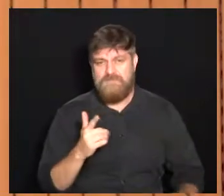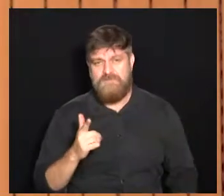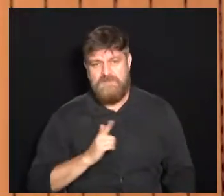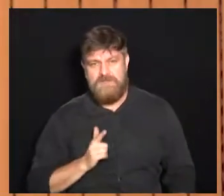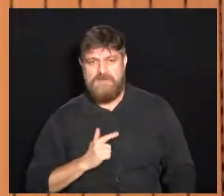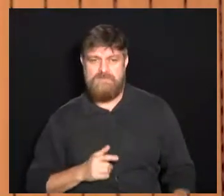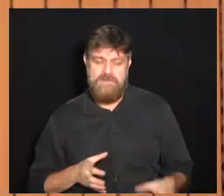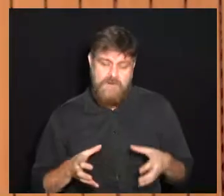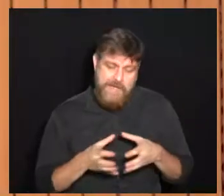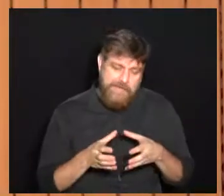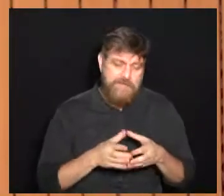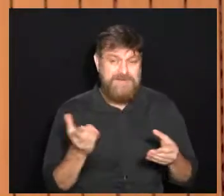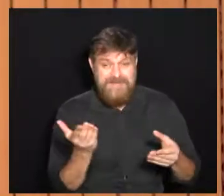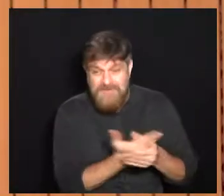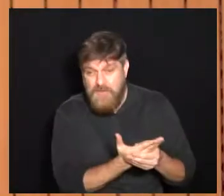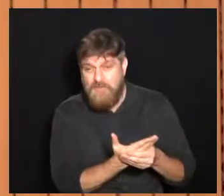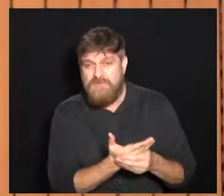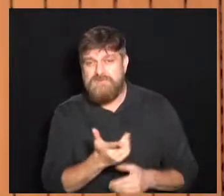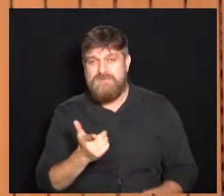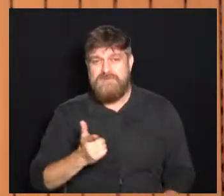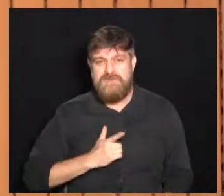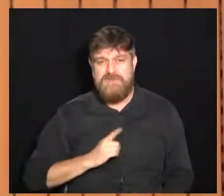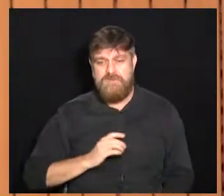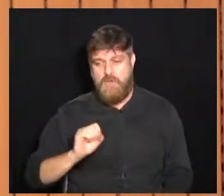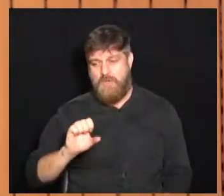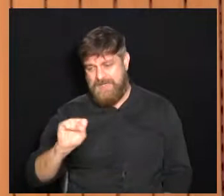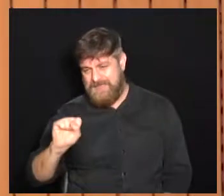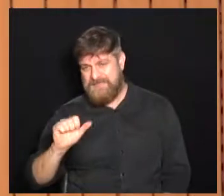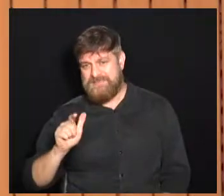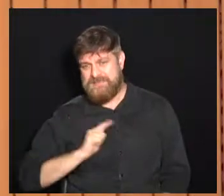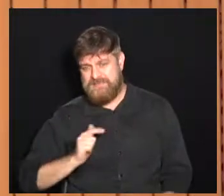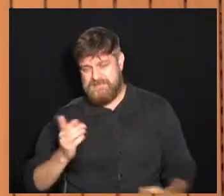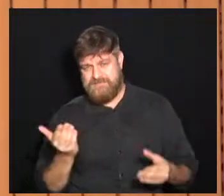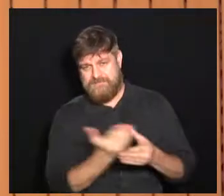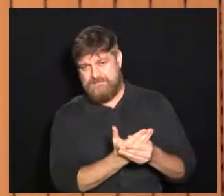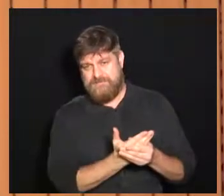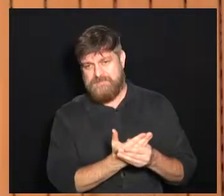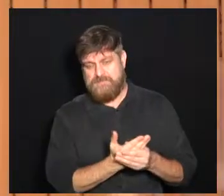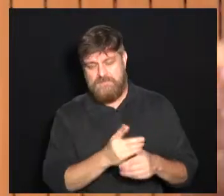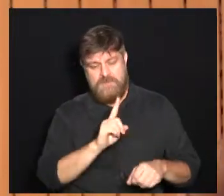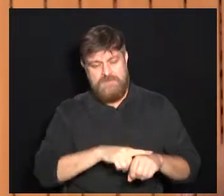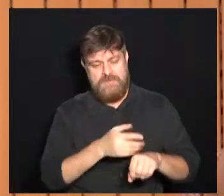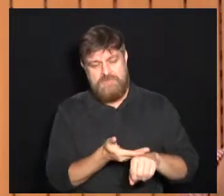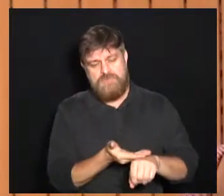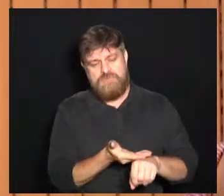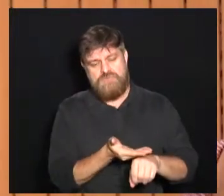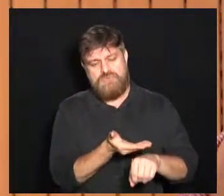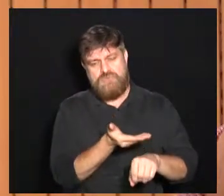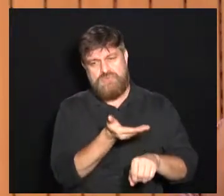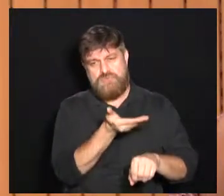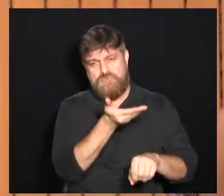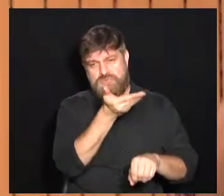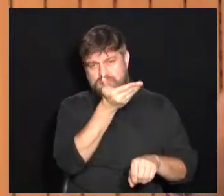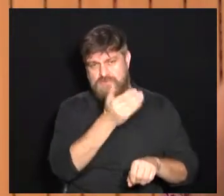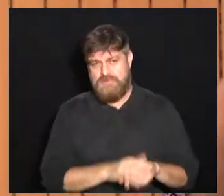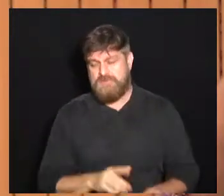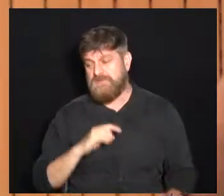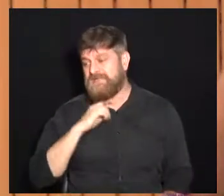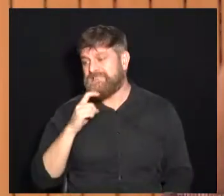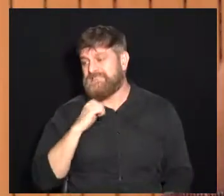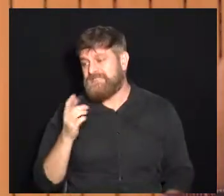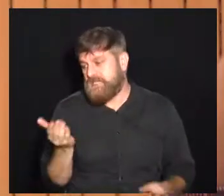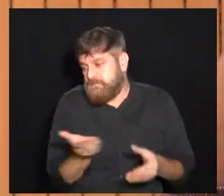recurso. Teve OS que entrou com recurso, então, estende esse prazo, certo? Se ninguém tivesse entrado